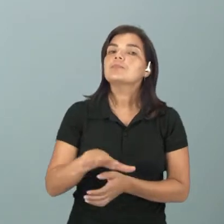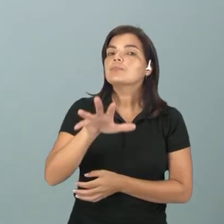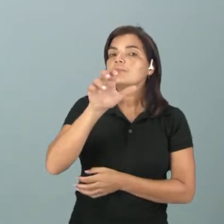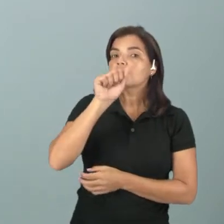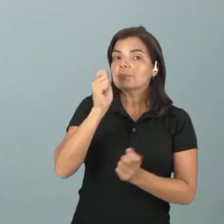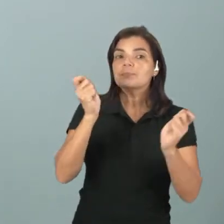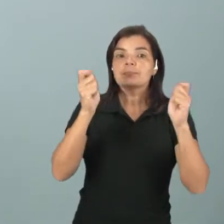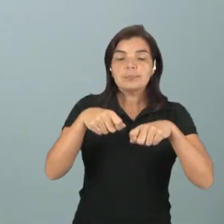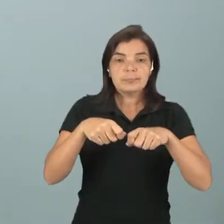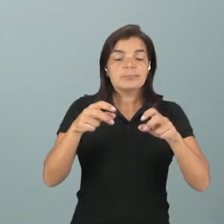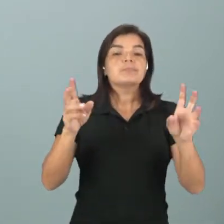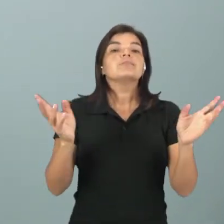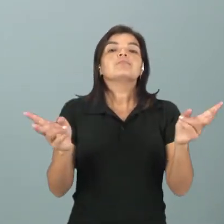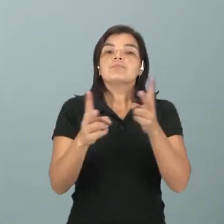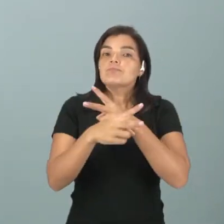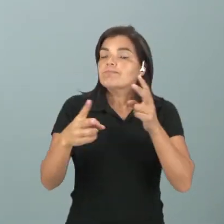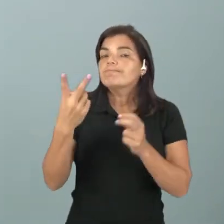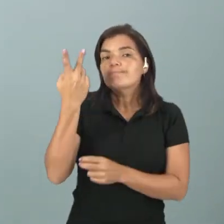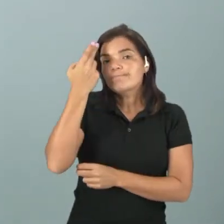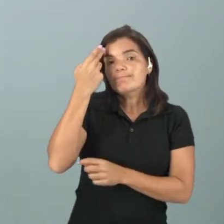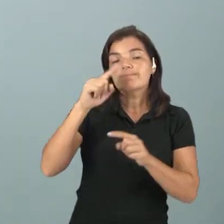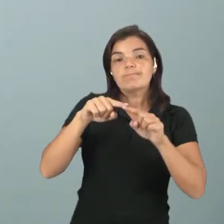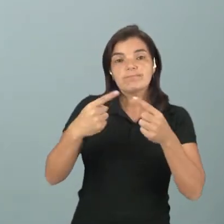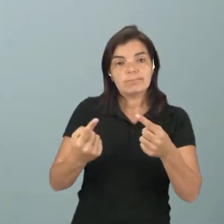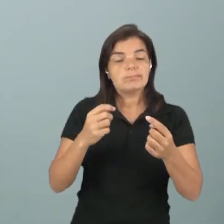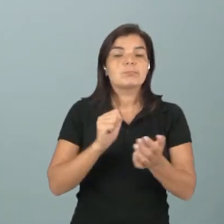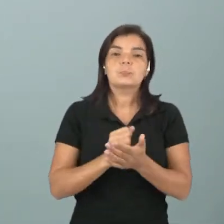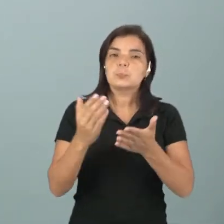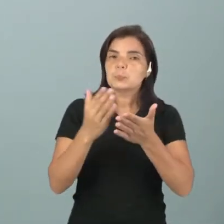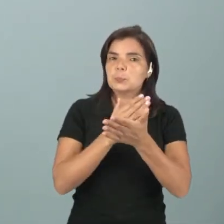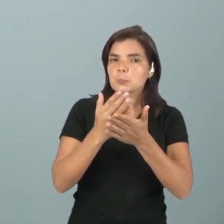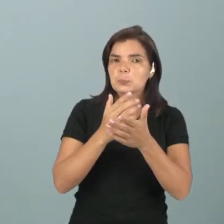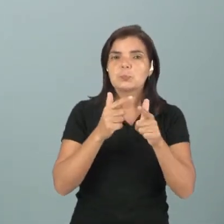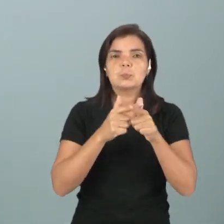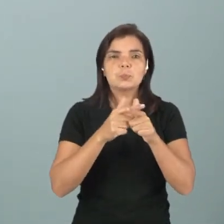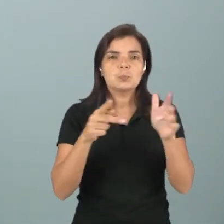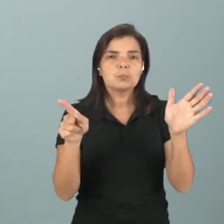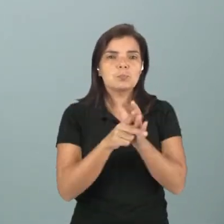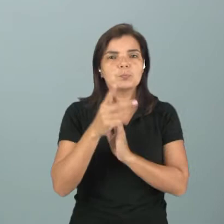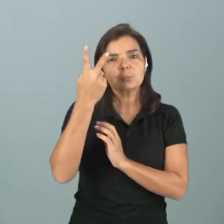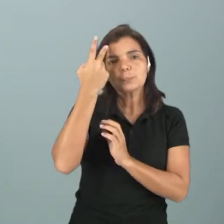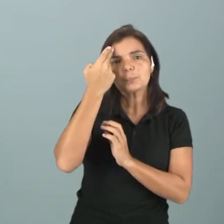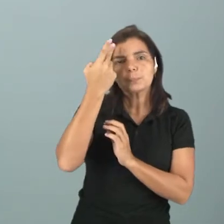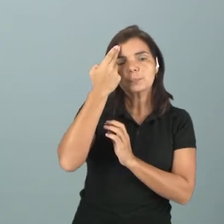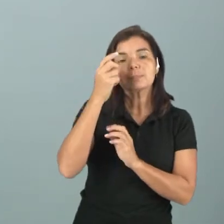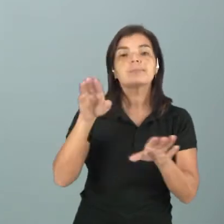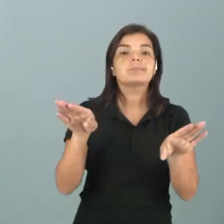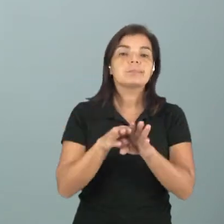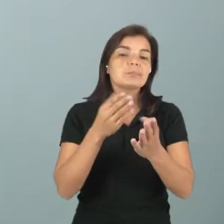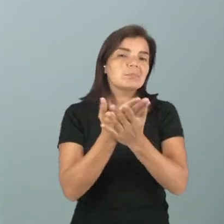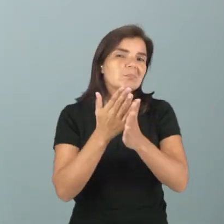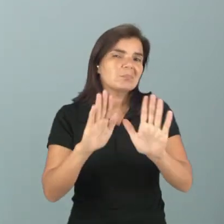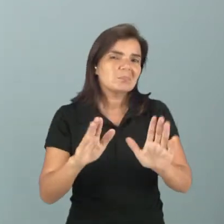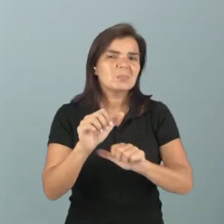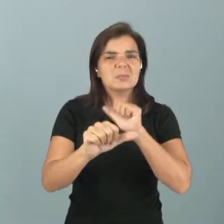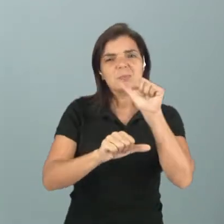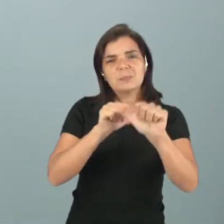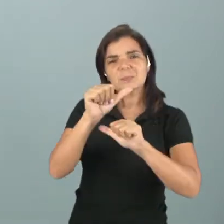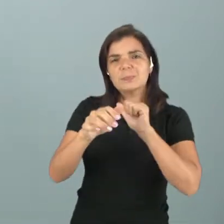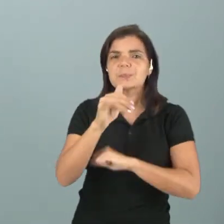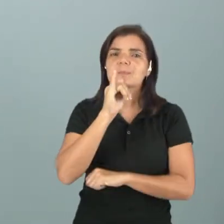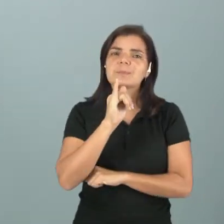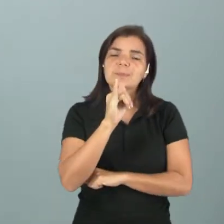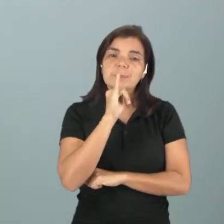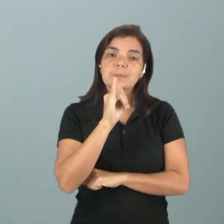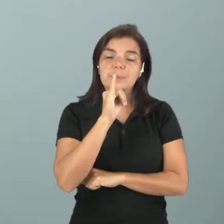possa conseguir circular normalmente. Só que devido a alguns fenômenos naturais também, ela pode acabar sendo alterada, como por